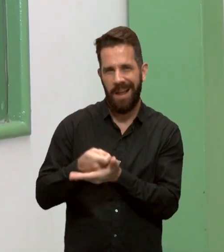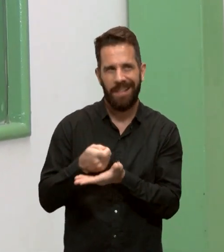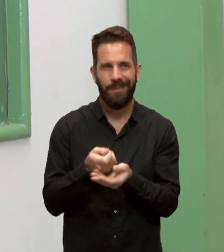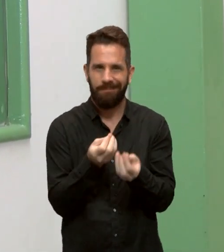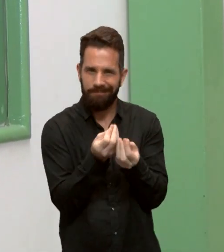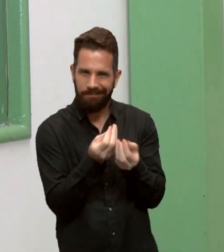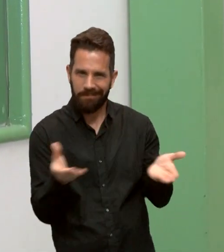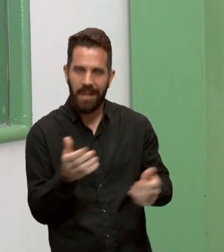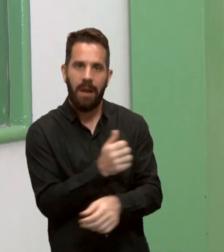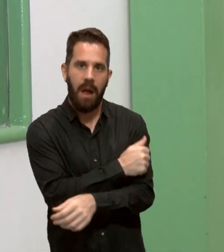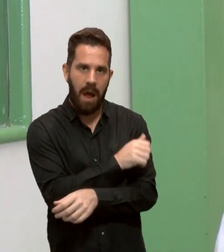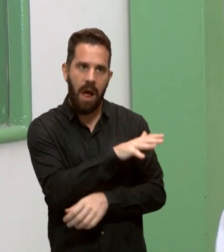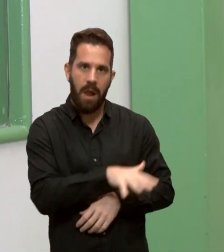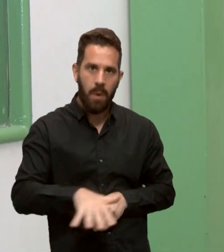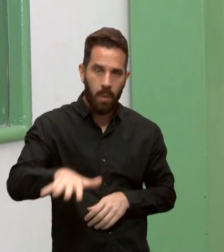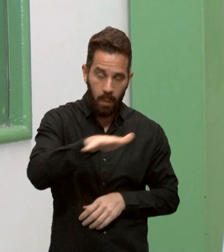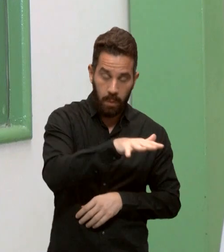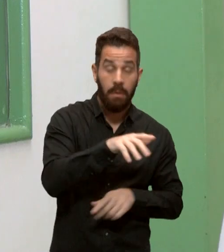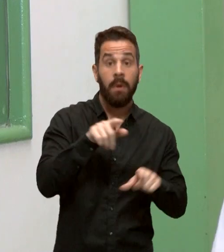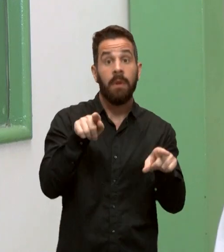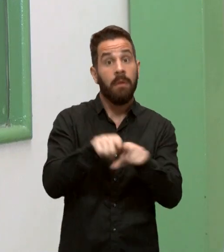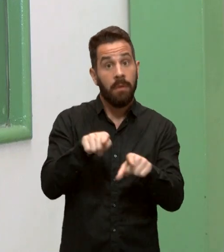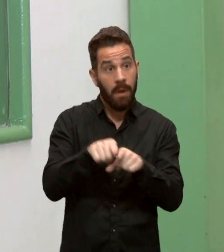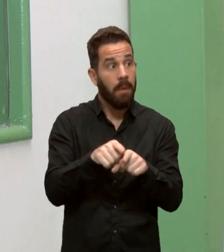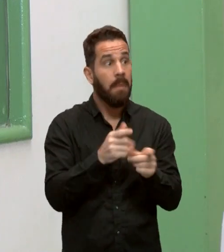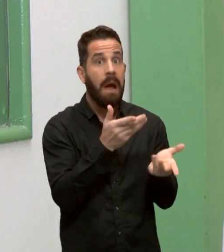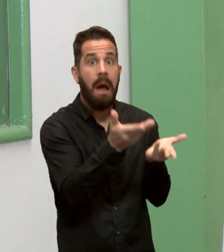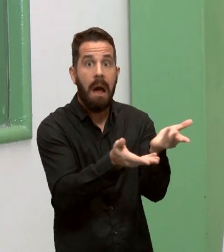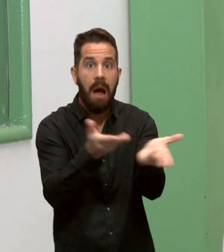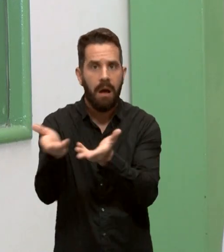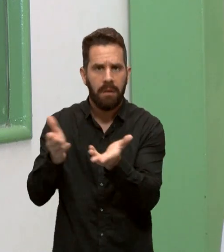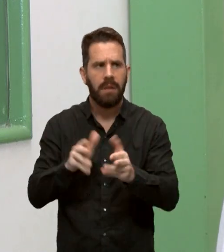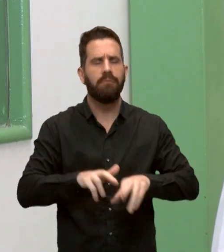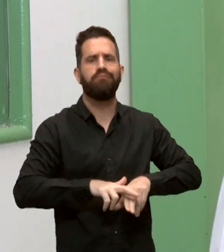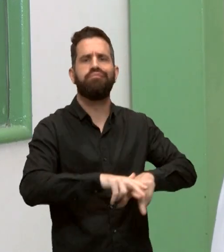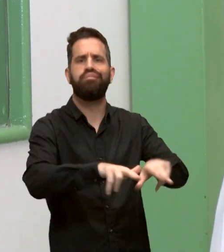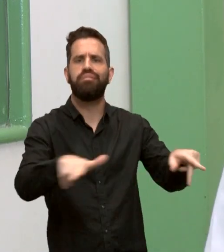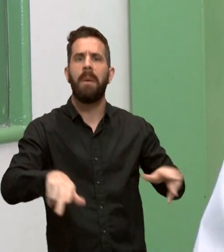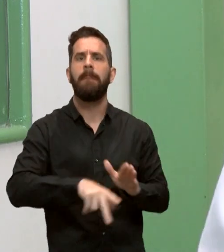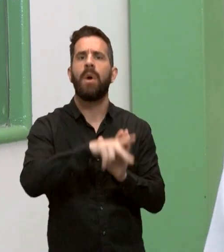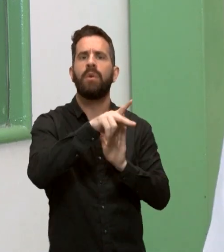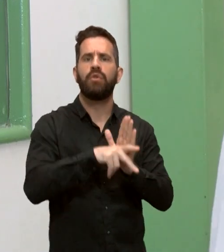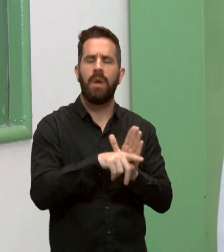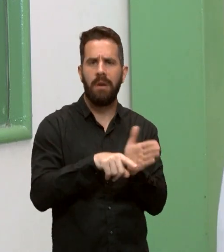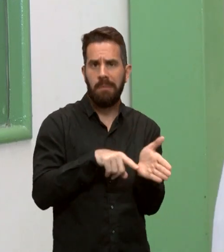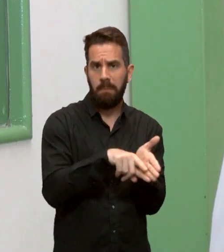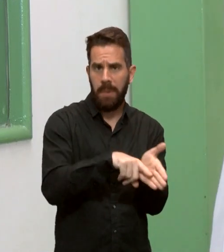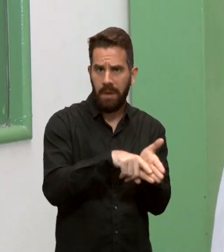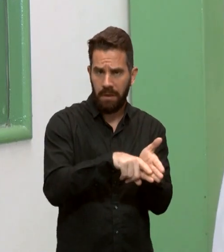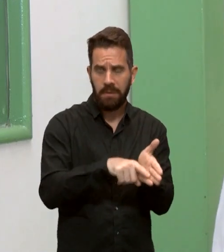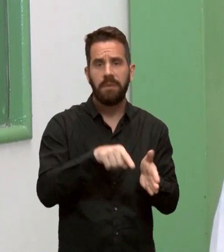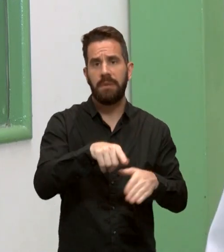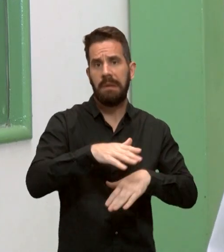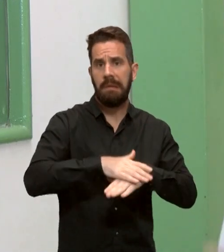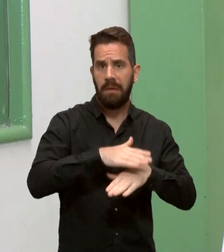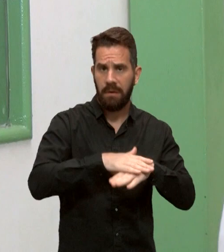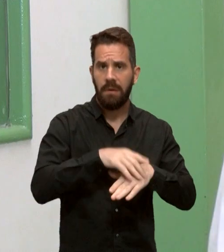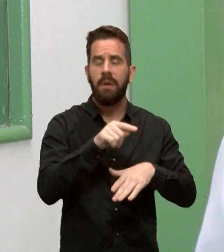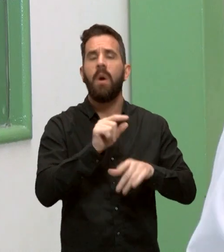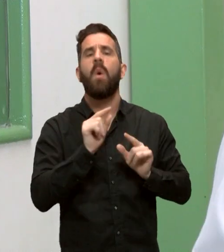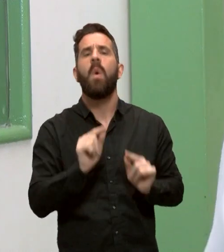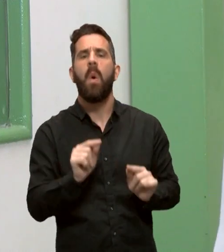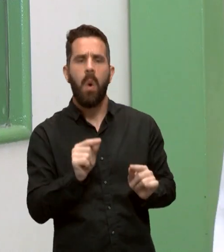alunos, nós também atendemos diversos projetos de pesquisa, realizando essa parte dos